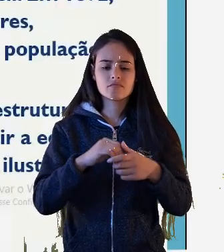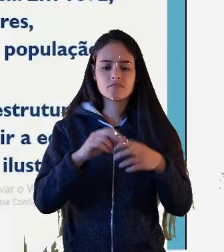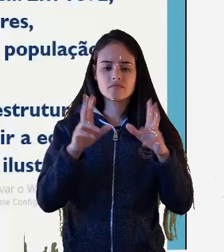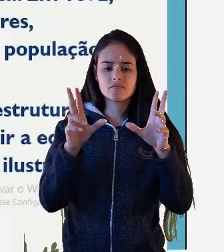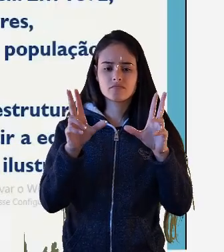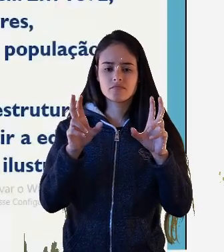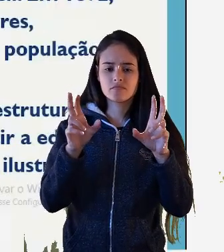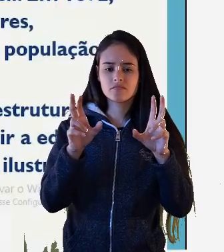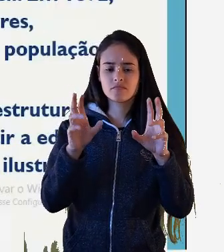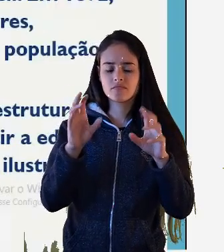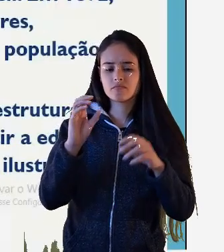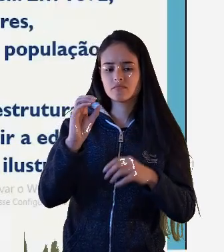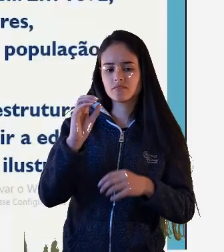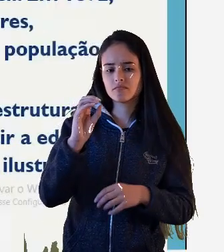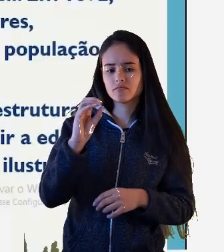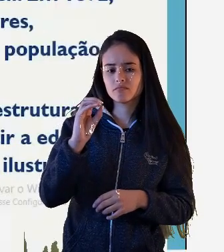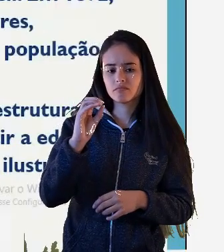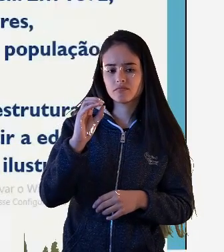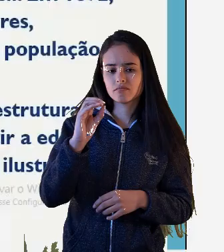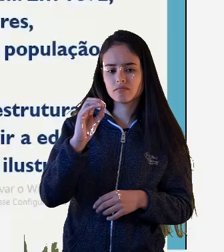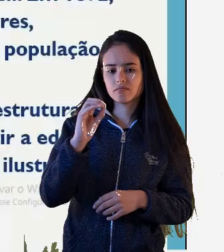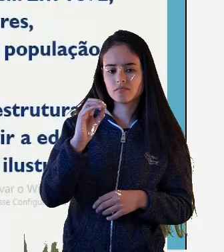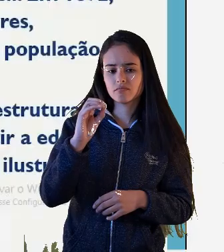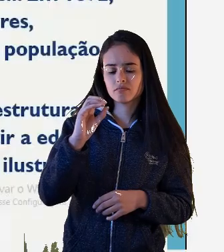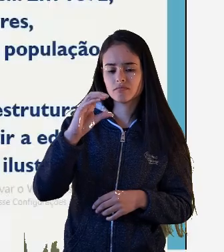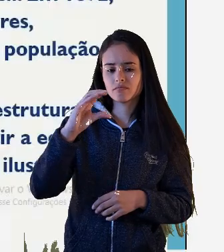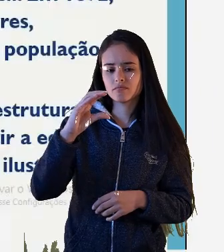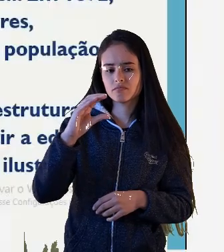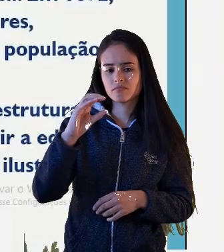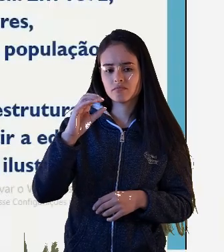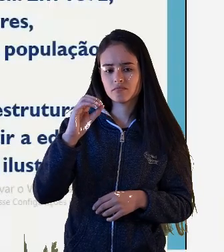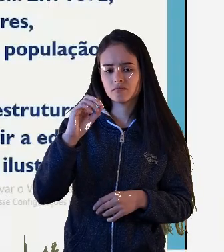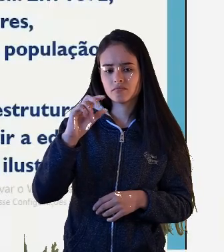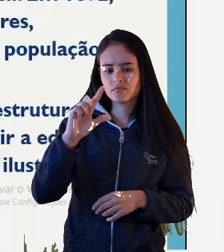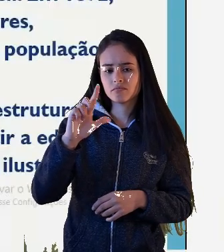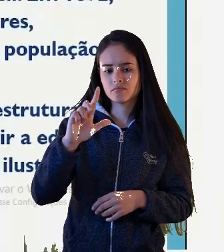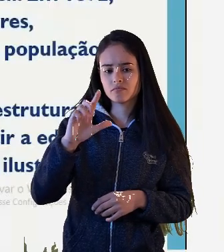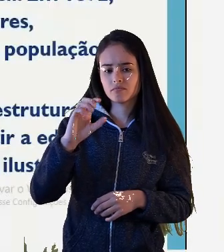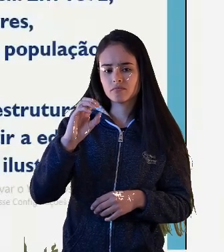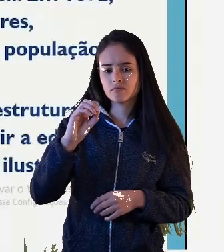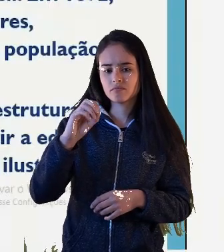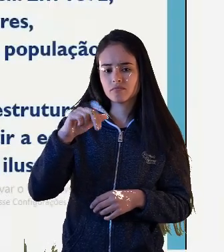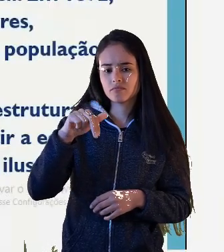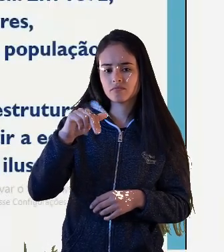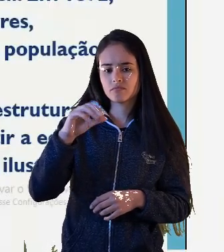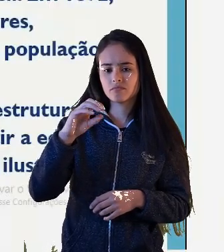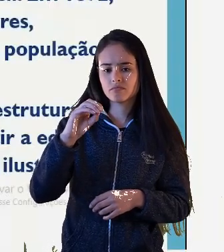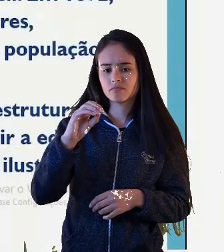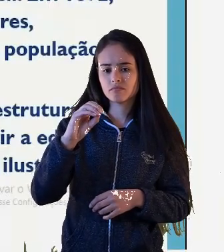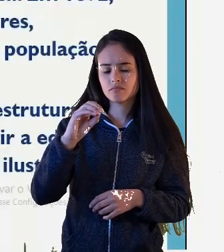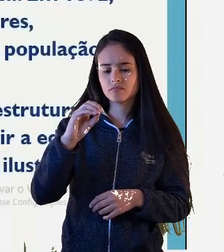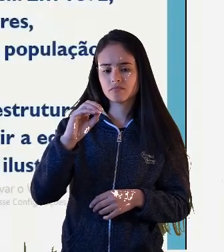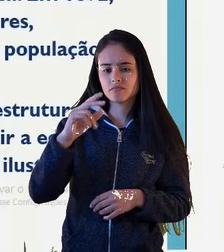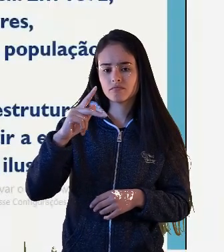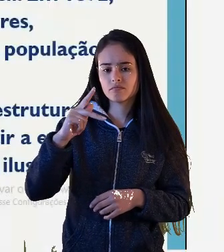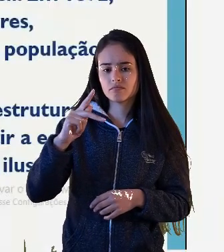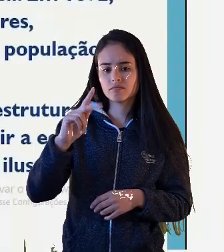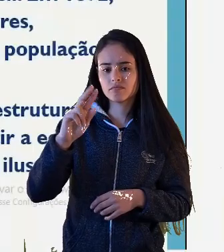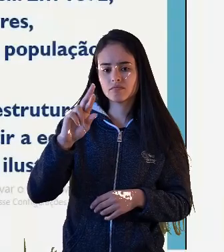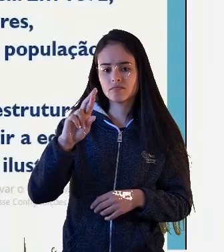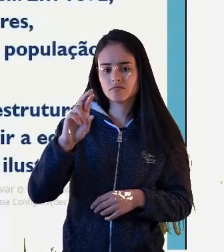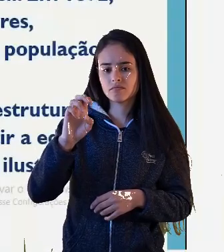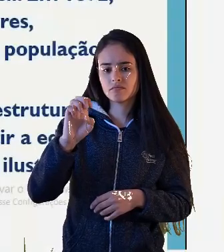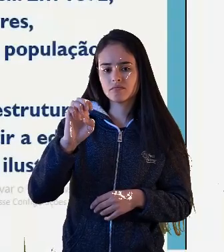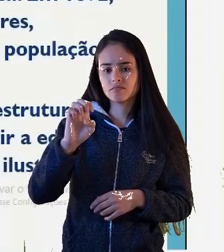havia muita gente livre, seja pelas leis, né? Que vieram antes do sexagenário, né? Do ventre livre, ou seja,